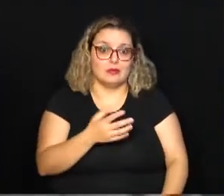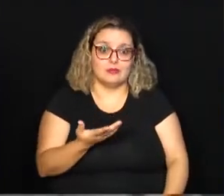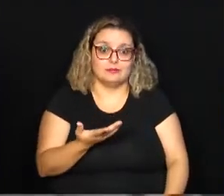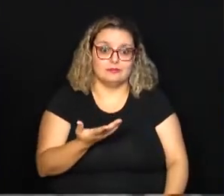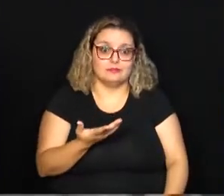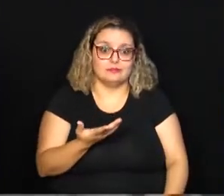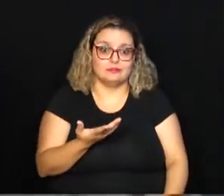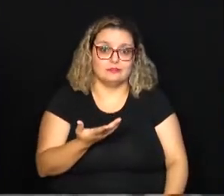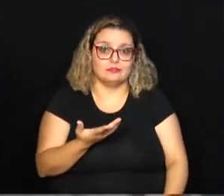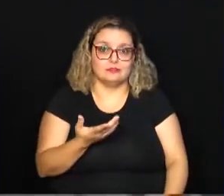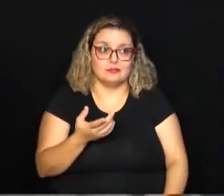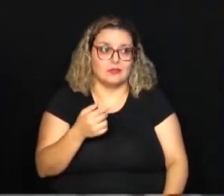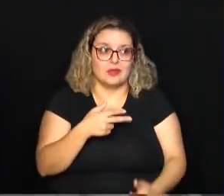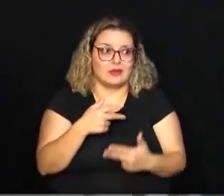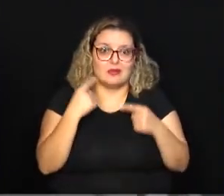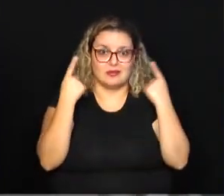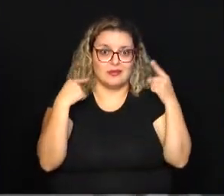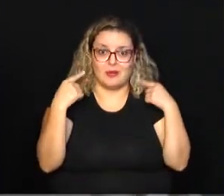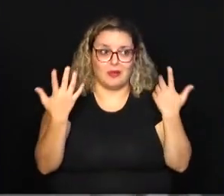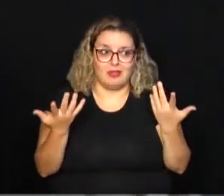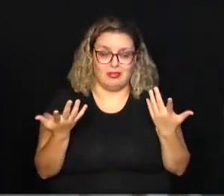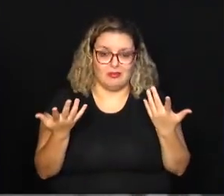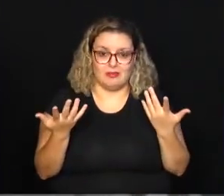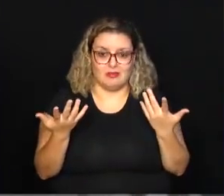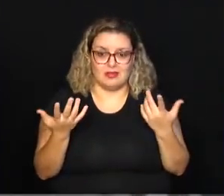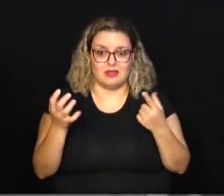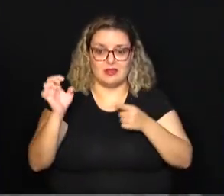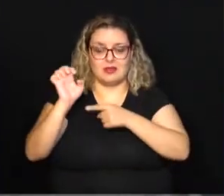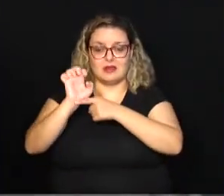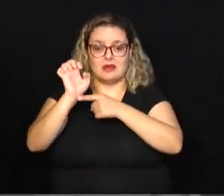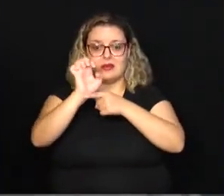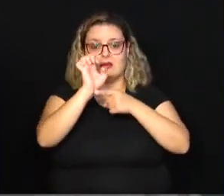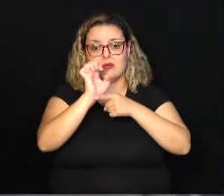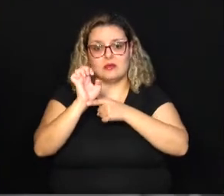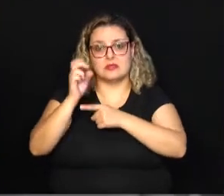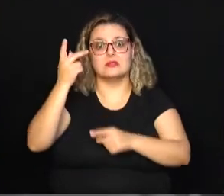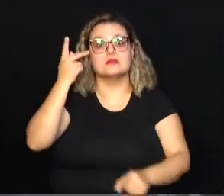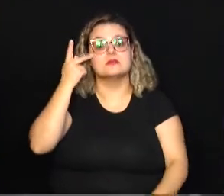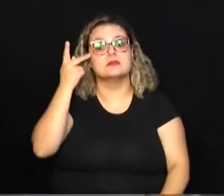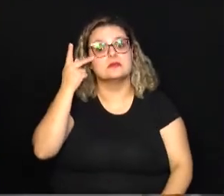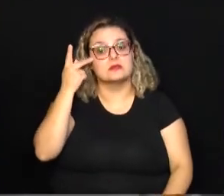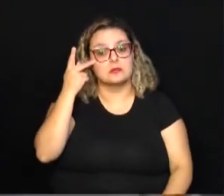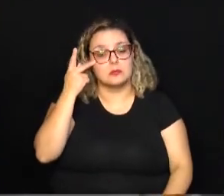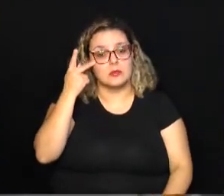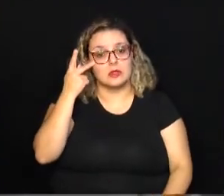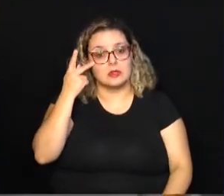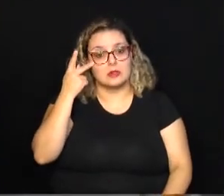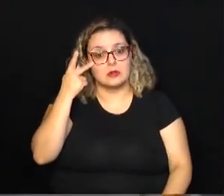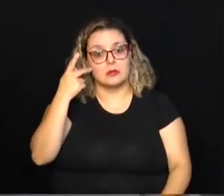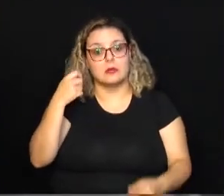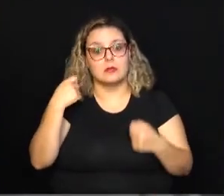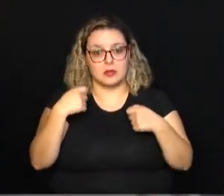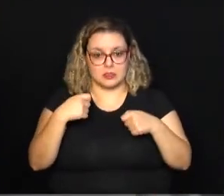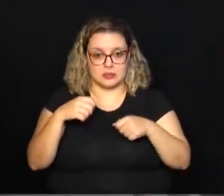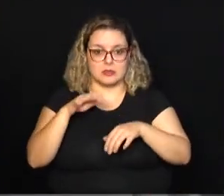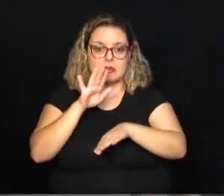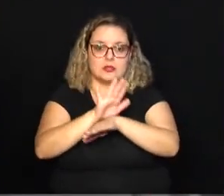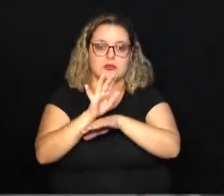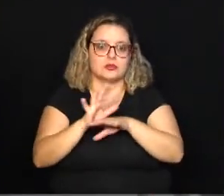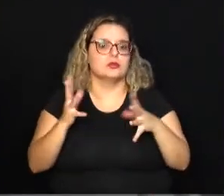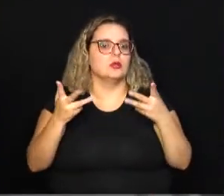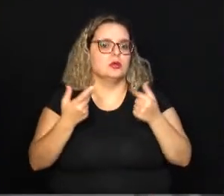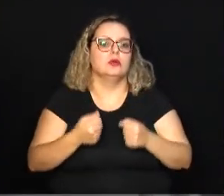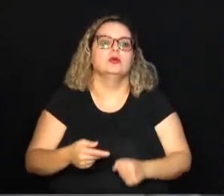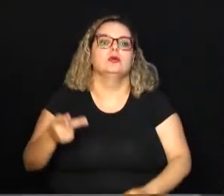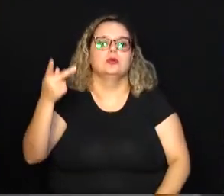É uma coisa maluca. Então, o Estado de São Paulo está tendo que acudir o Estado inteiro.